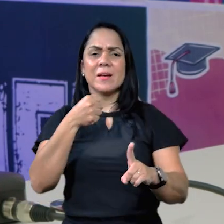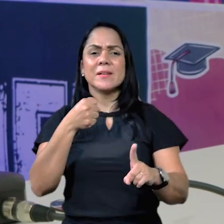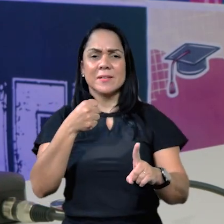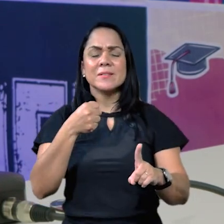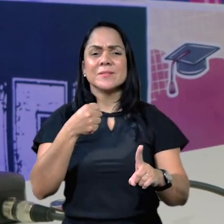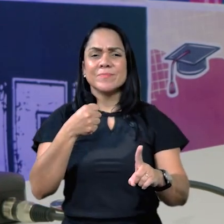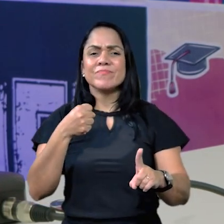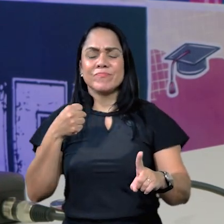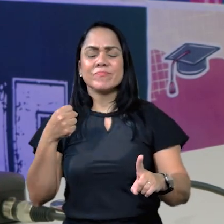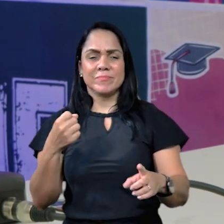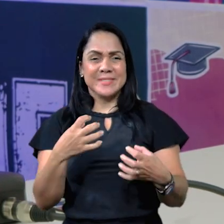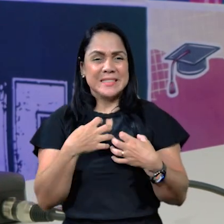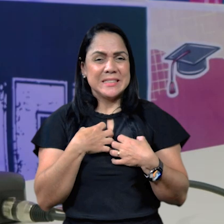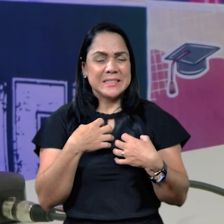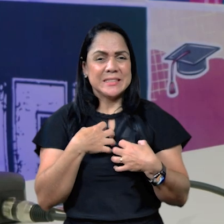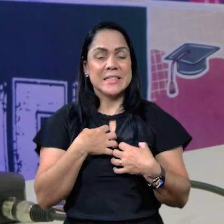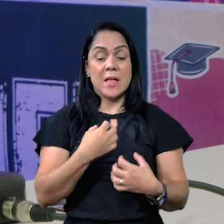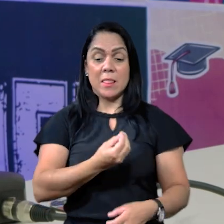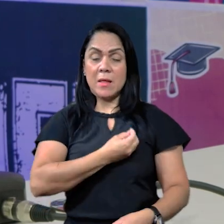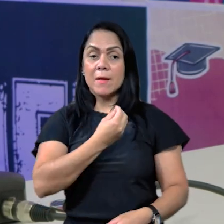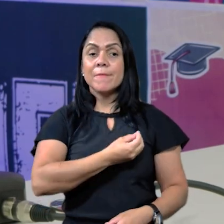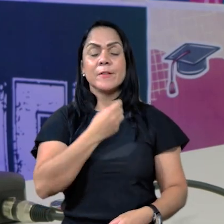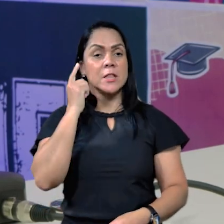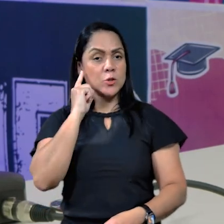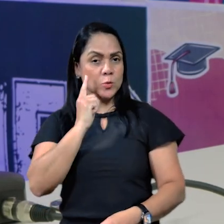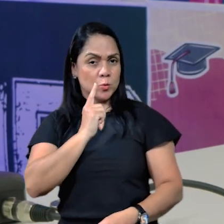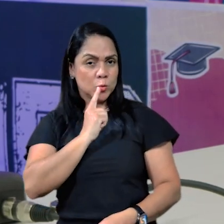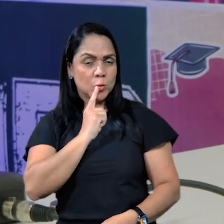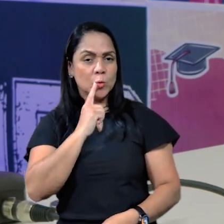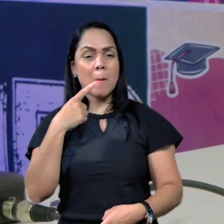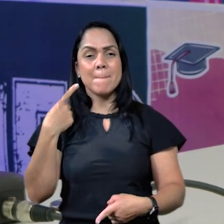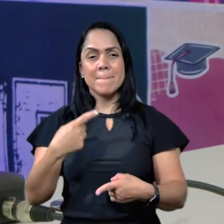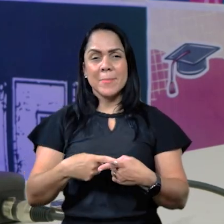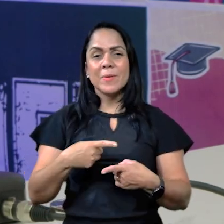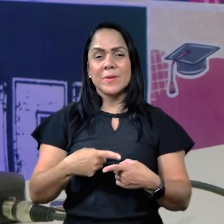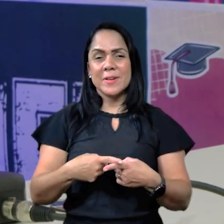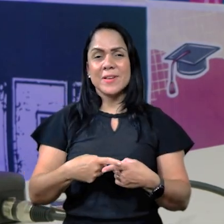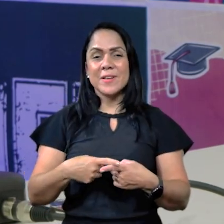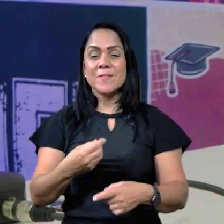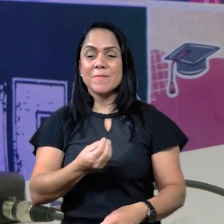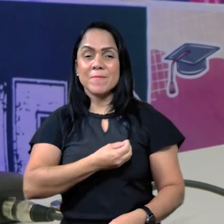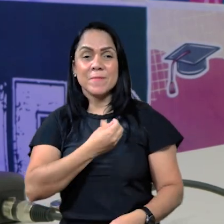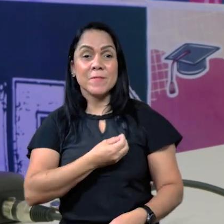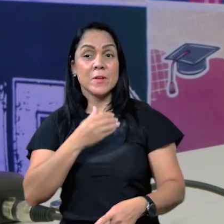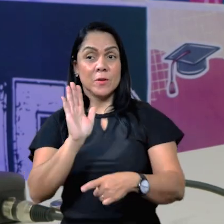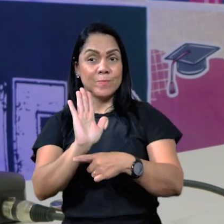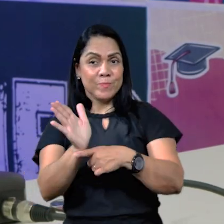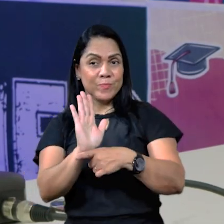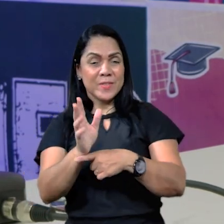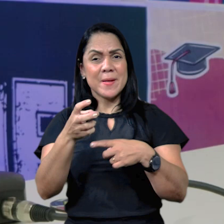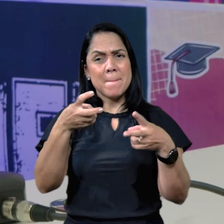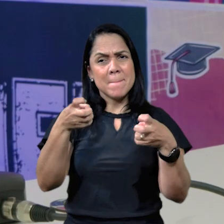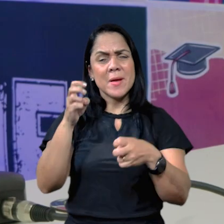um impacto grande na vida deles, sabe? Porque, queira ou não queira, você está vivendo o cinema, você vê uma